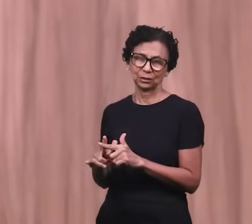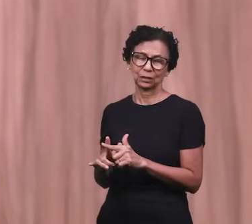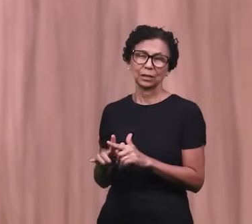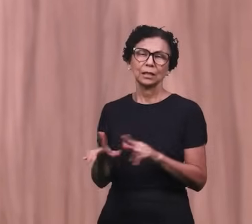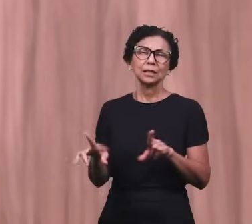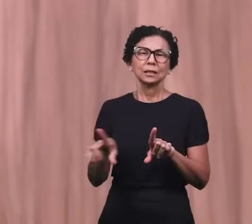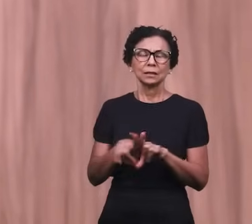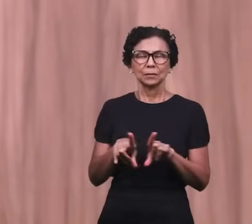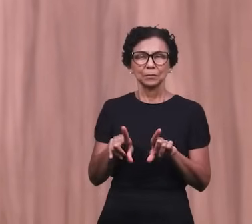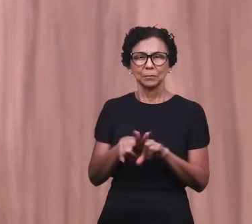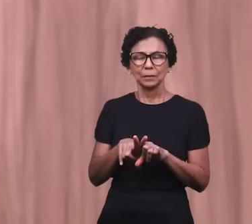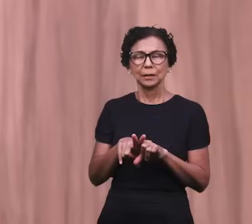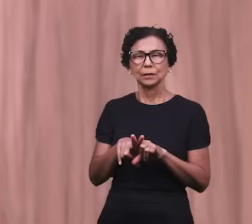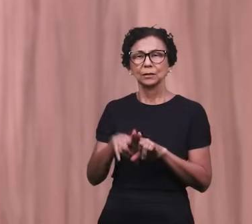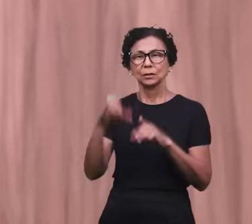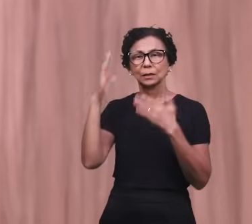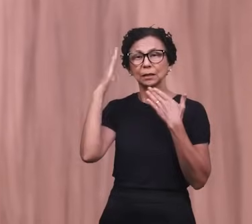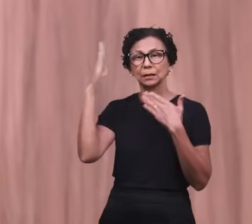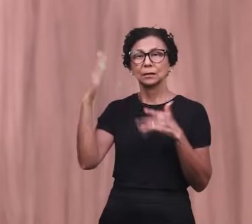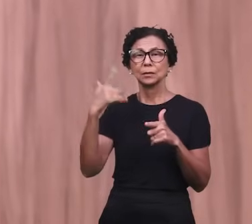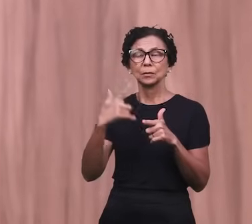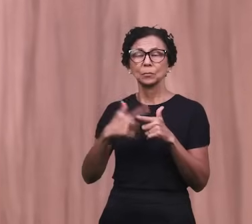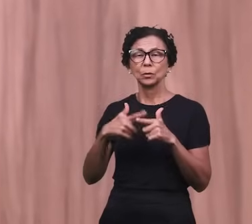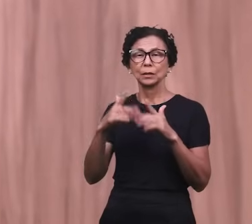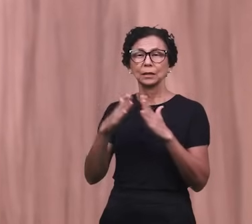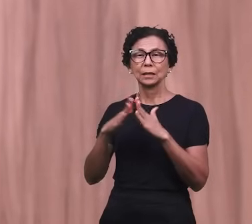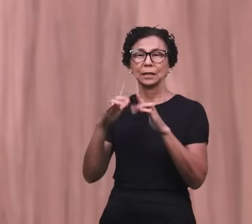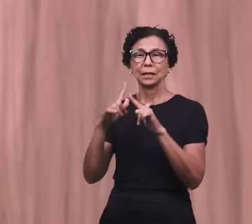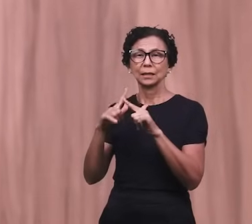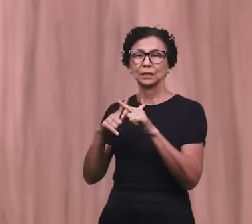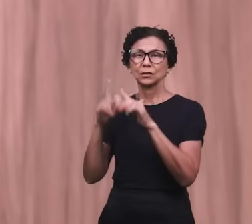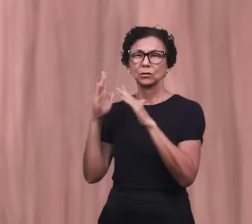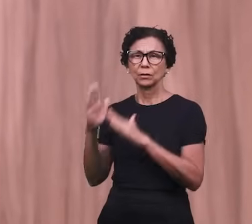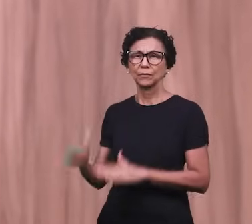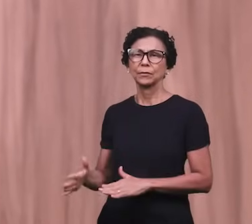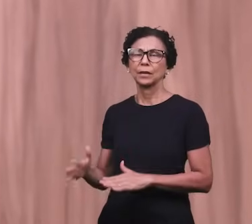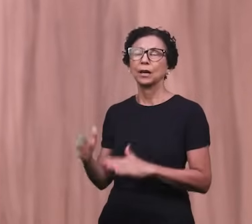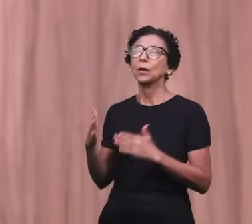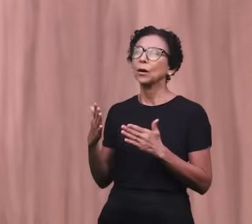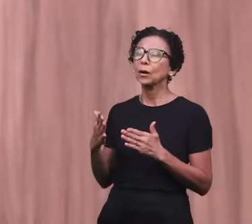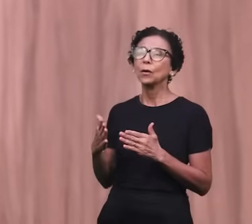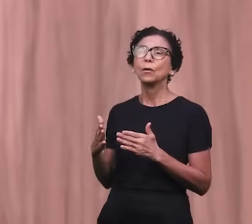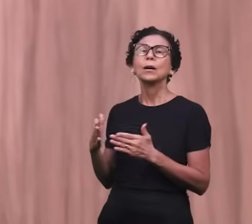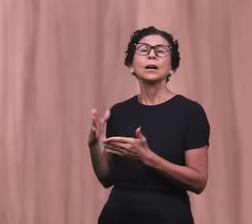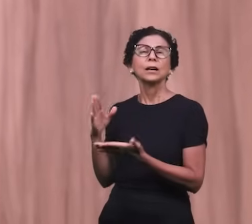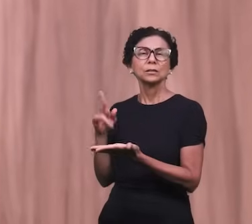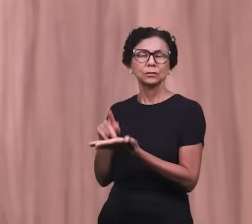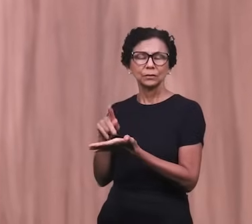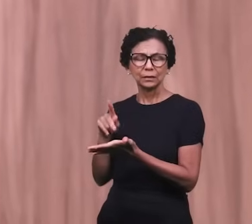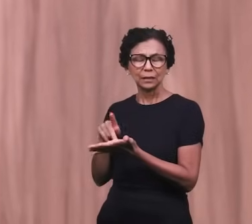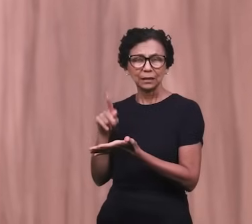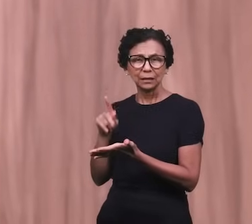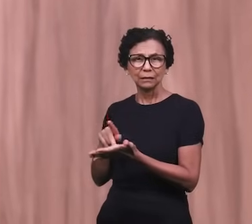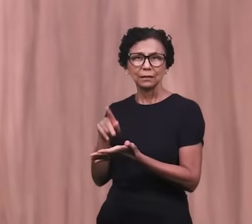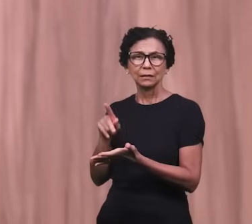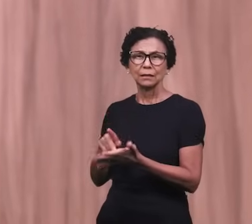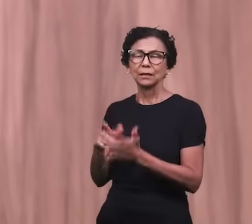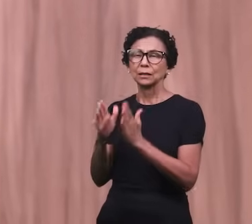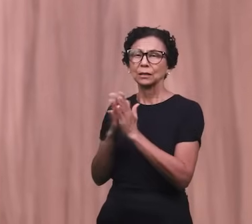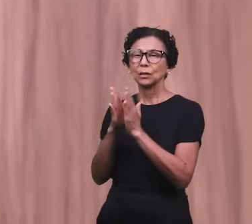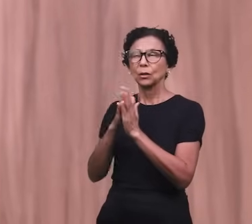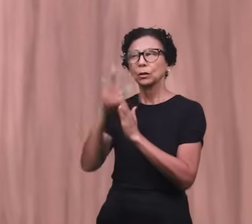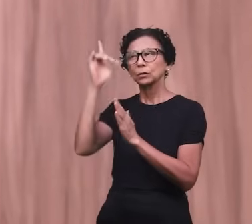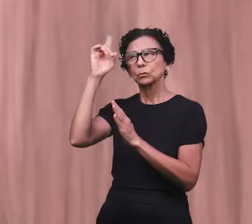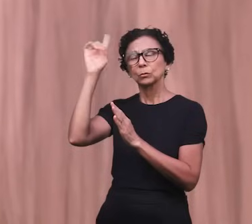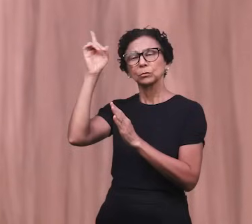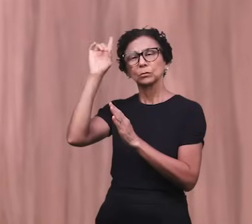tua igreja que caminha com a certeza, Senhor, de que encontraremos contigo a tua igreja fiel e verdadeira, na qual tem buscado a